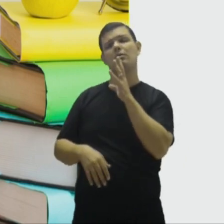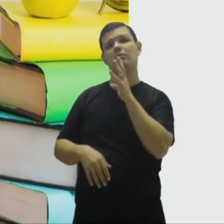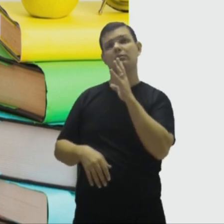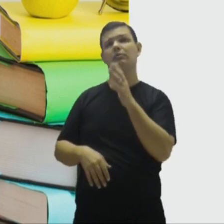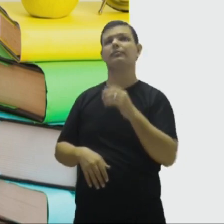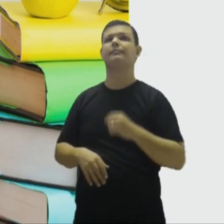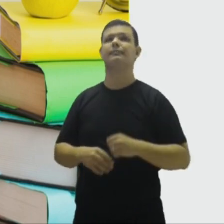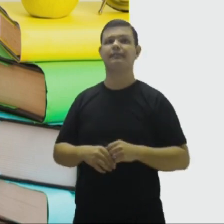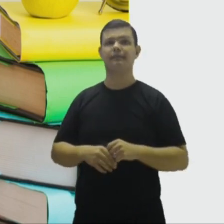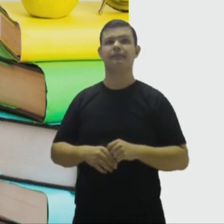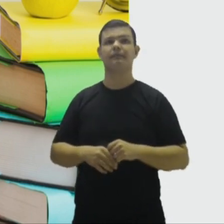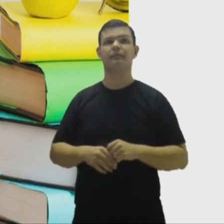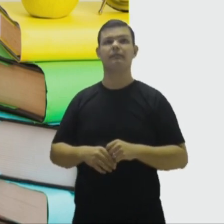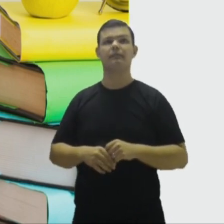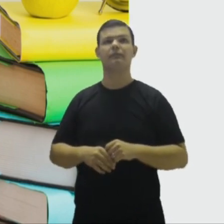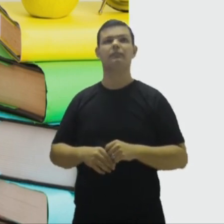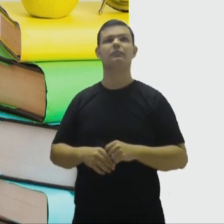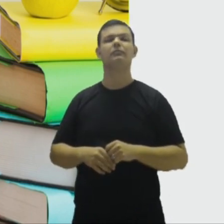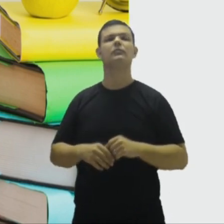Tomé Açu.